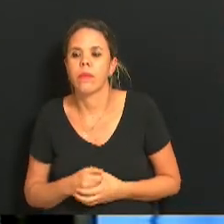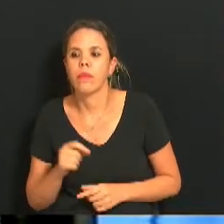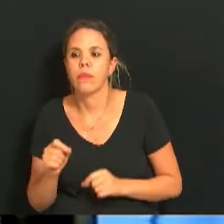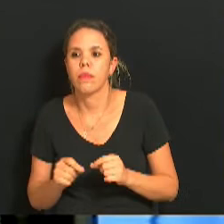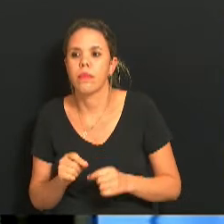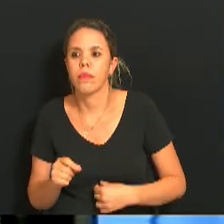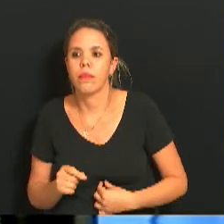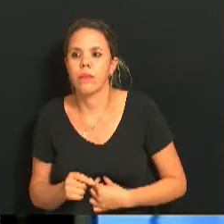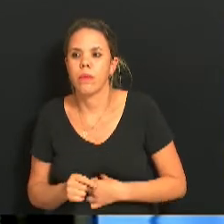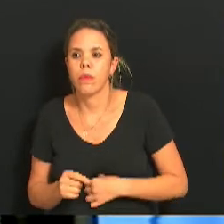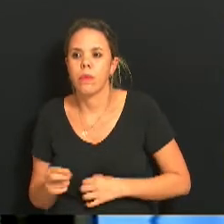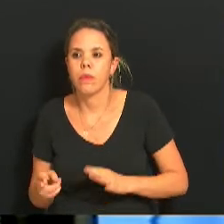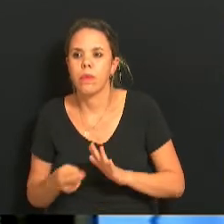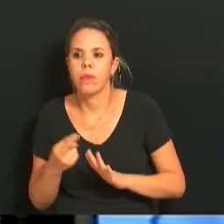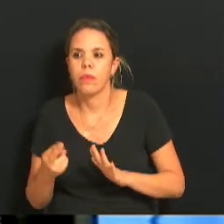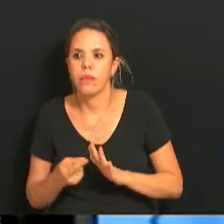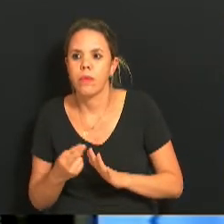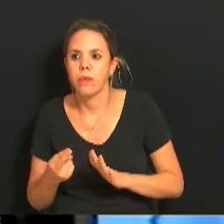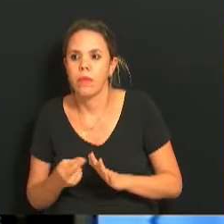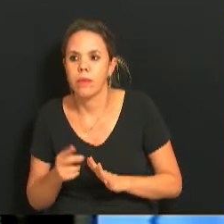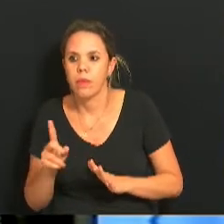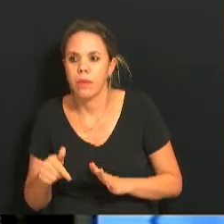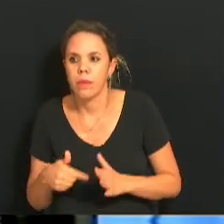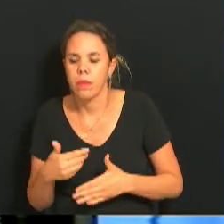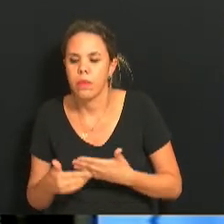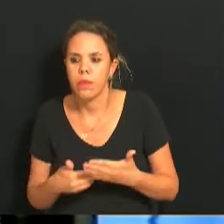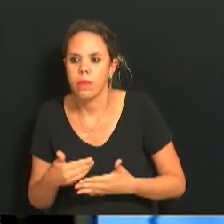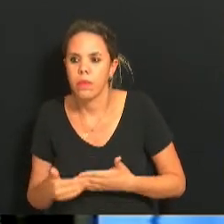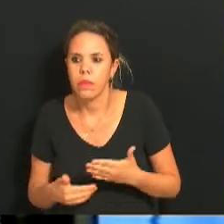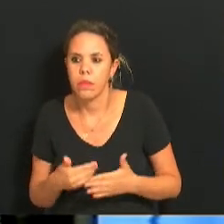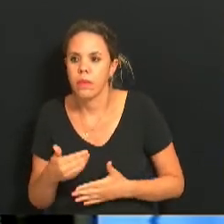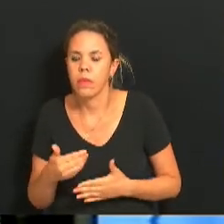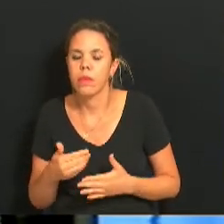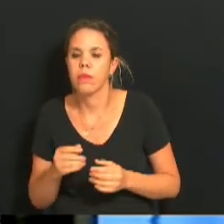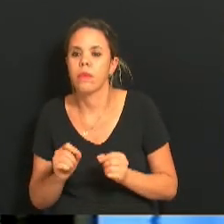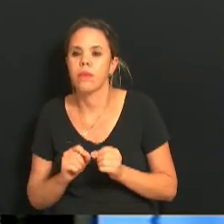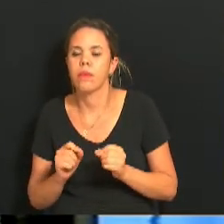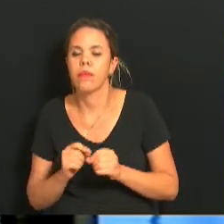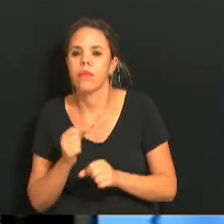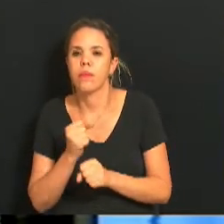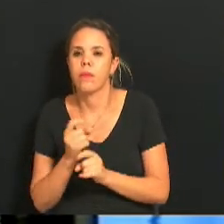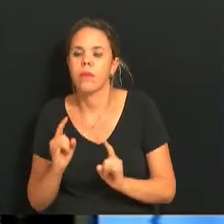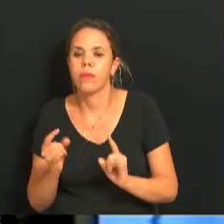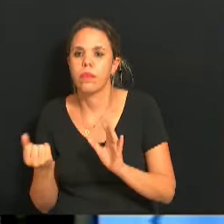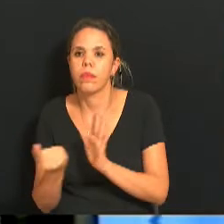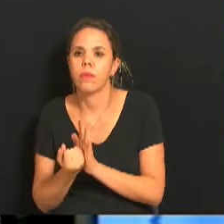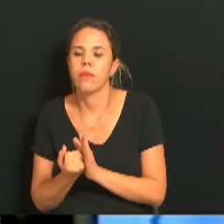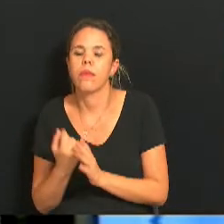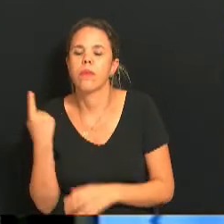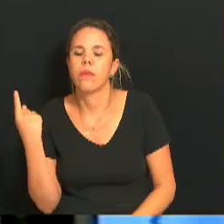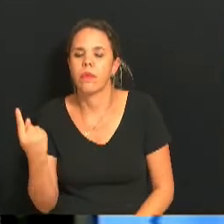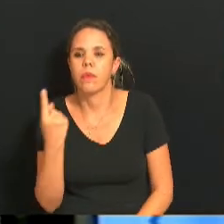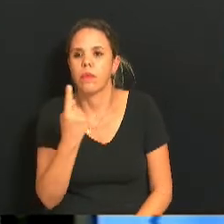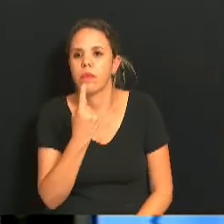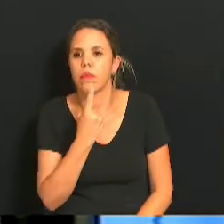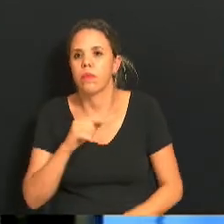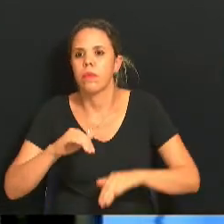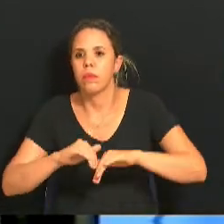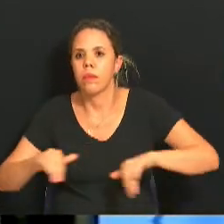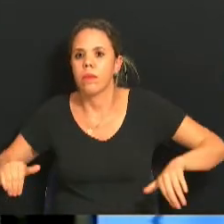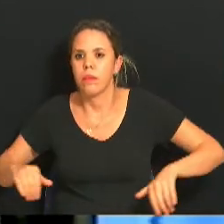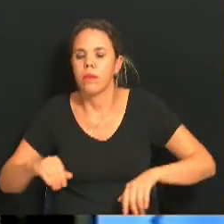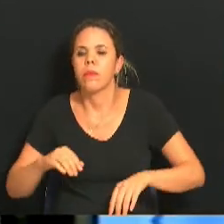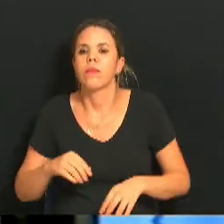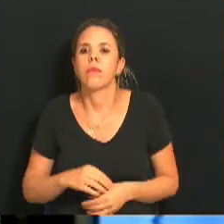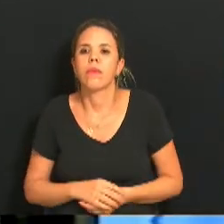bom a resolução estou seguindo o processo de estudo sobre a Lei e individualmente todos os bens que